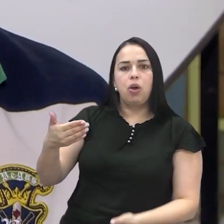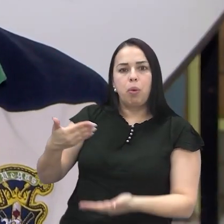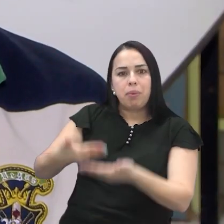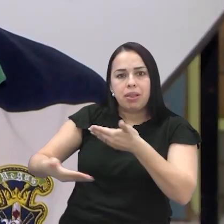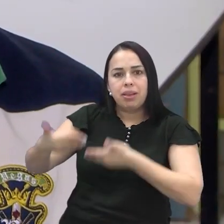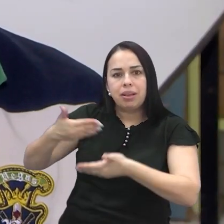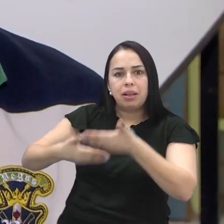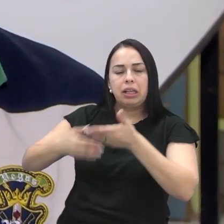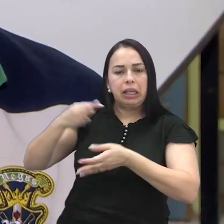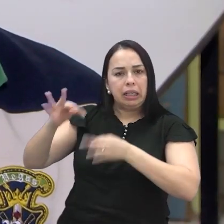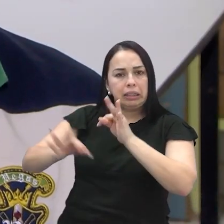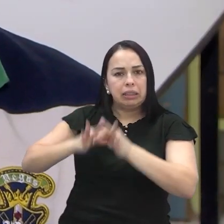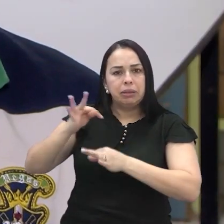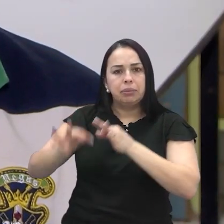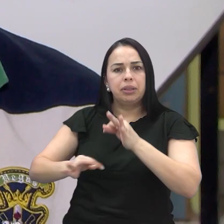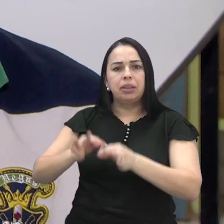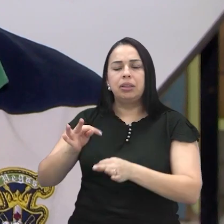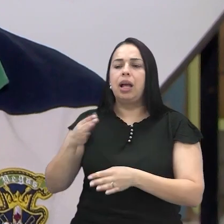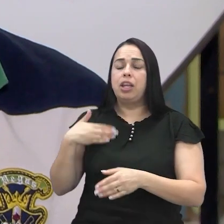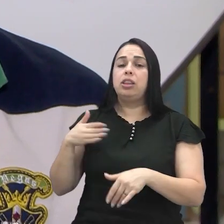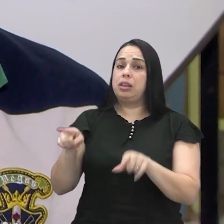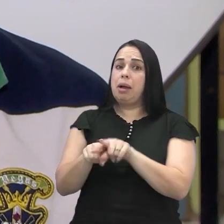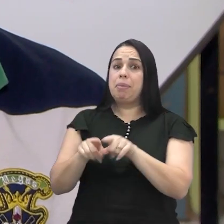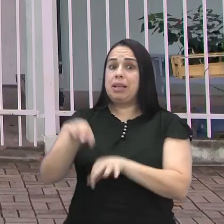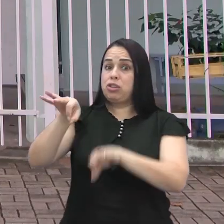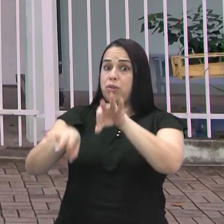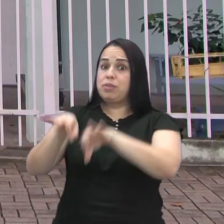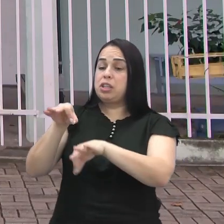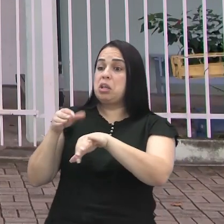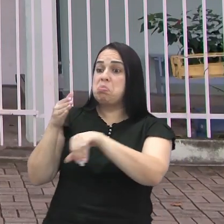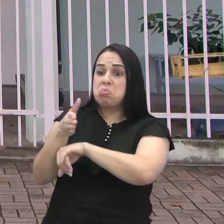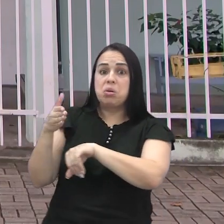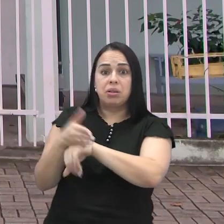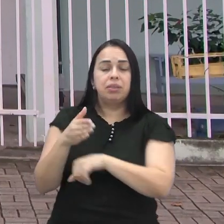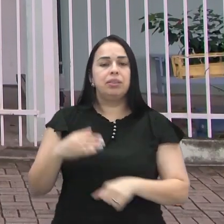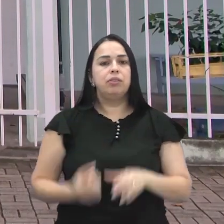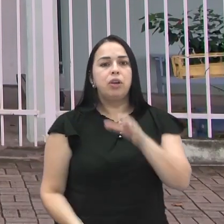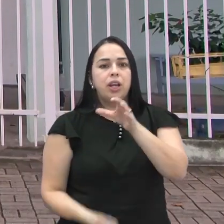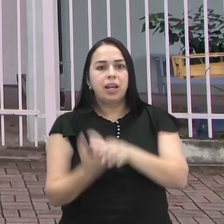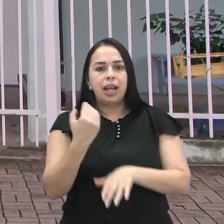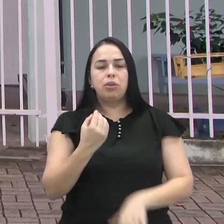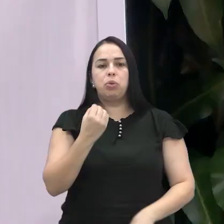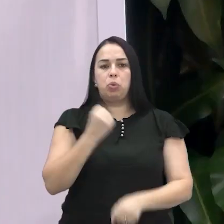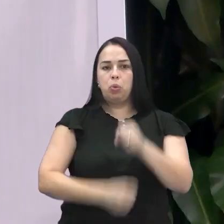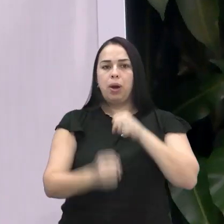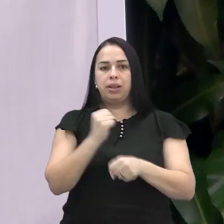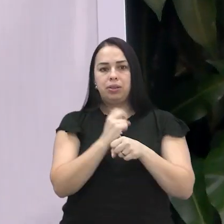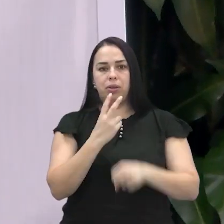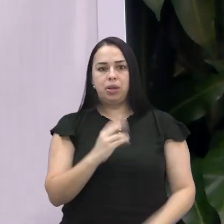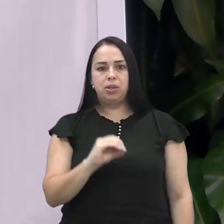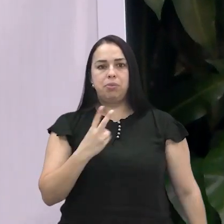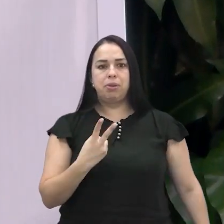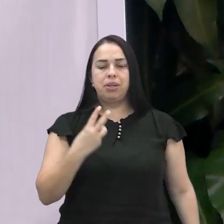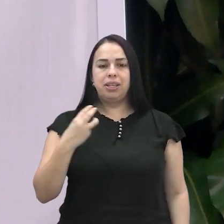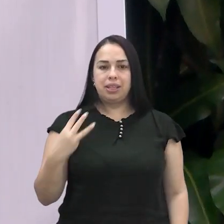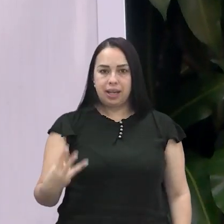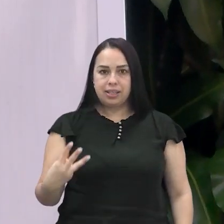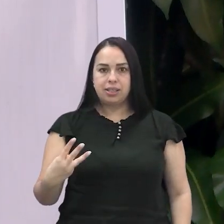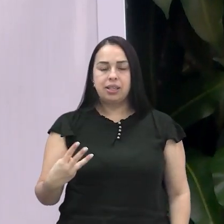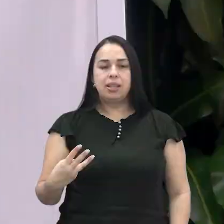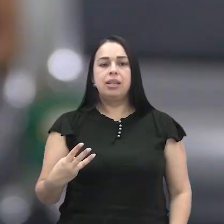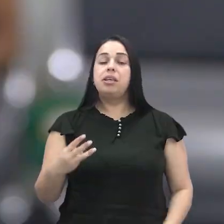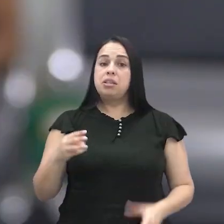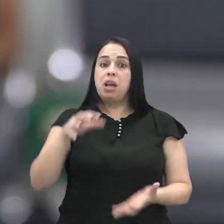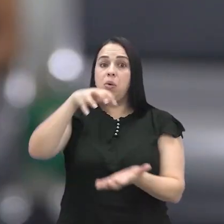tratamentos, o trabalhinho aqui no CAPS também, essas coisinhas, eu gosto de participar. Né? O CAPS foi criado em 2003 e é um serviço de referência